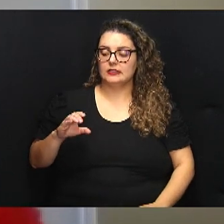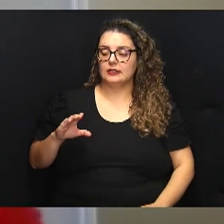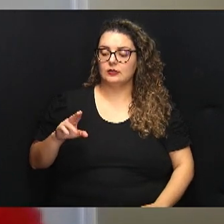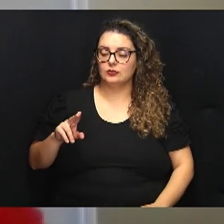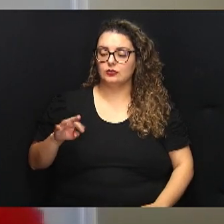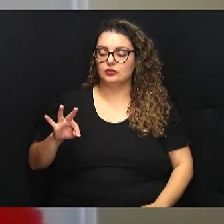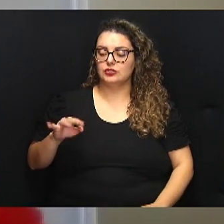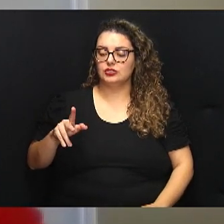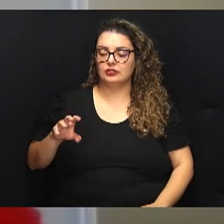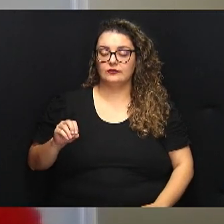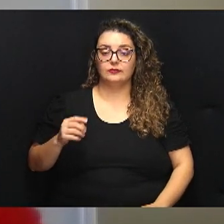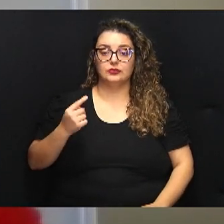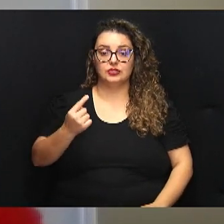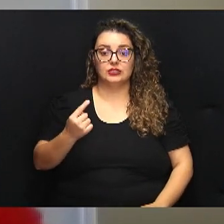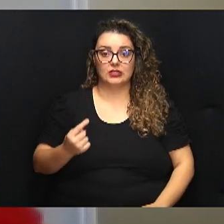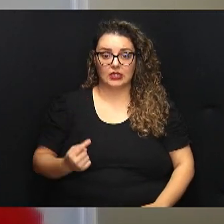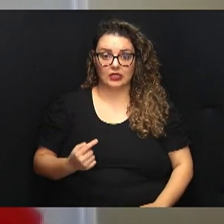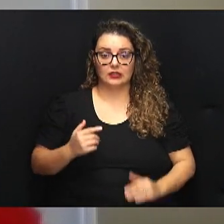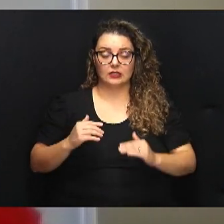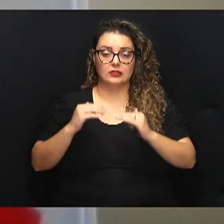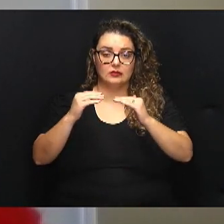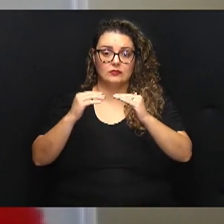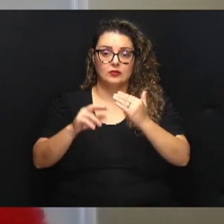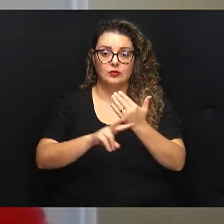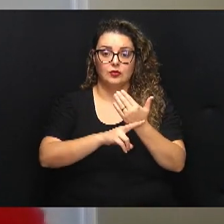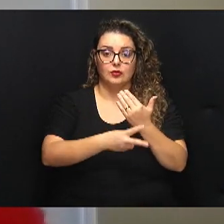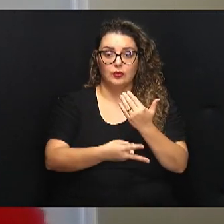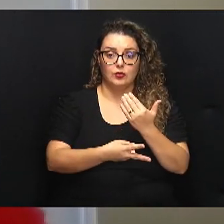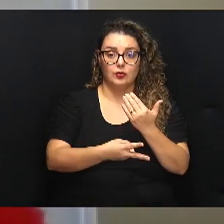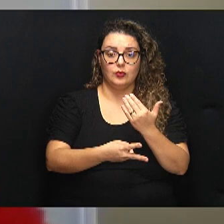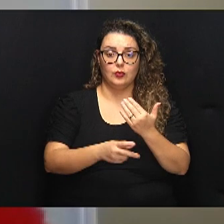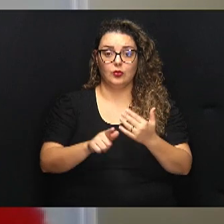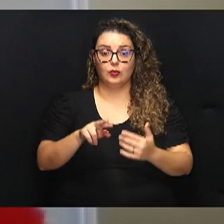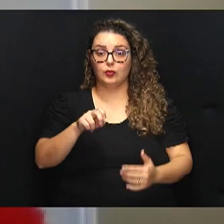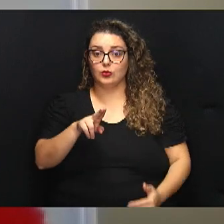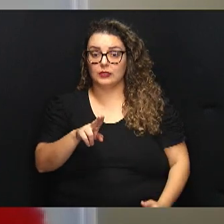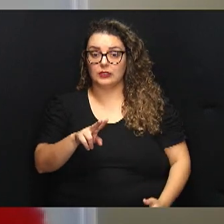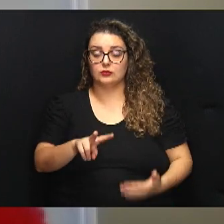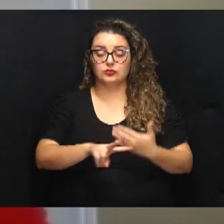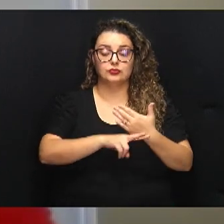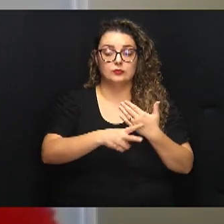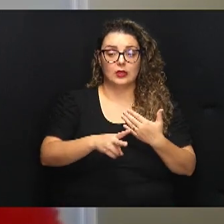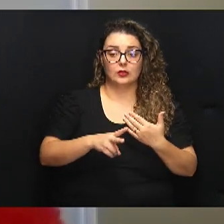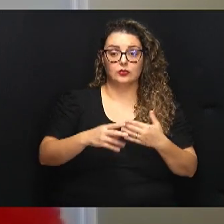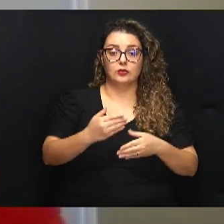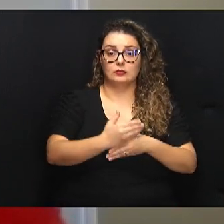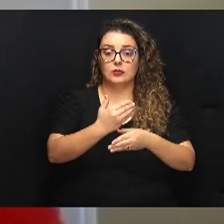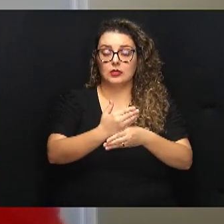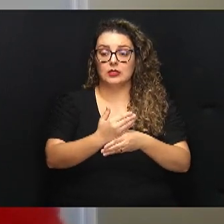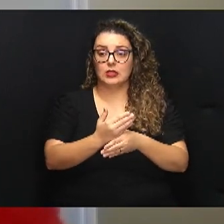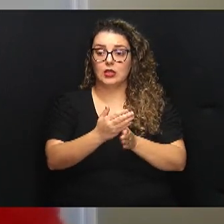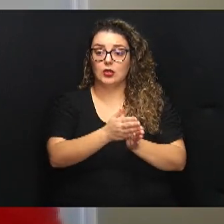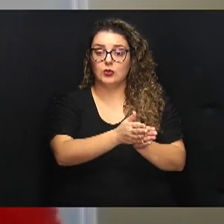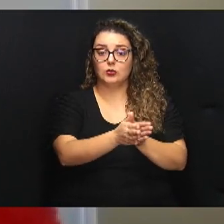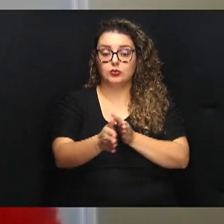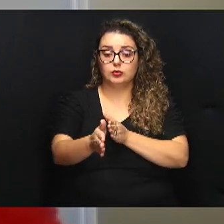defina o impacto, o grau de impacto do empreendimento e conduza ao tipo de